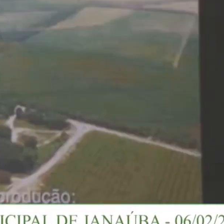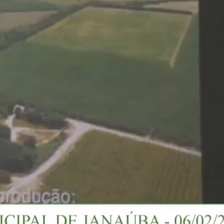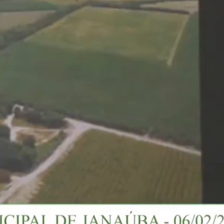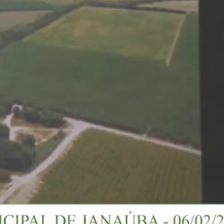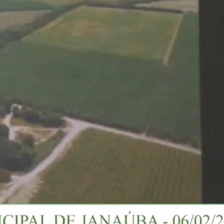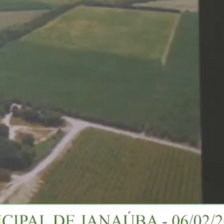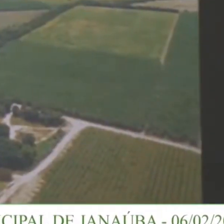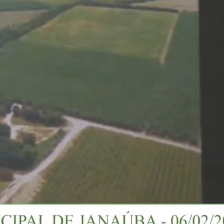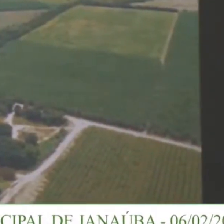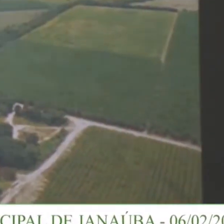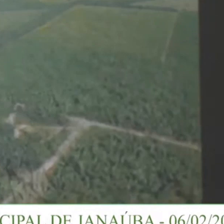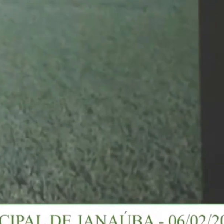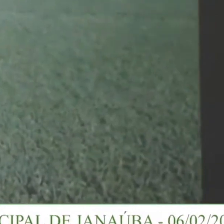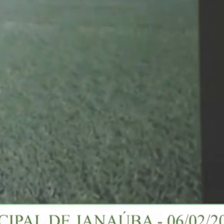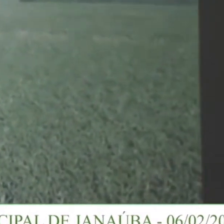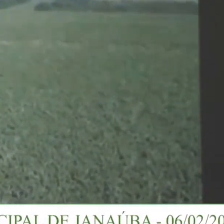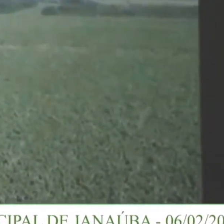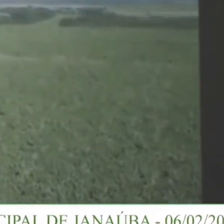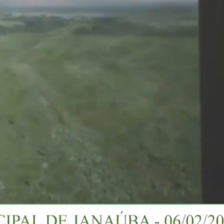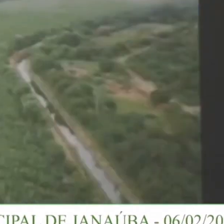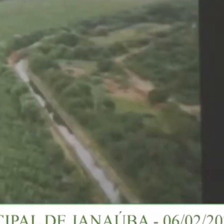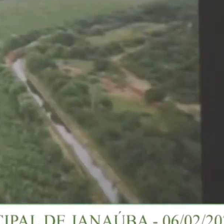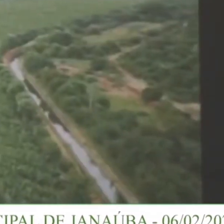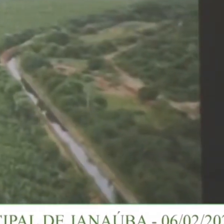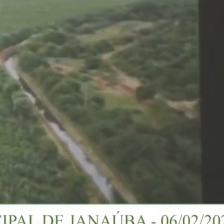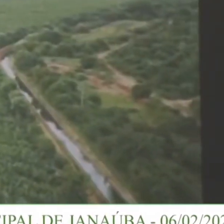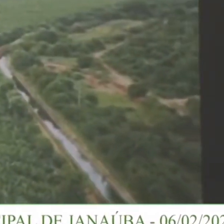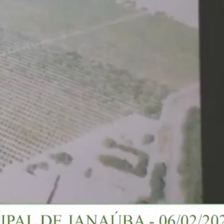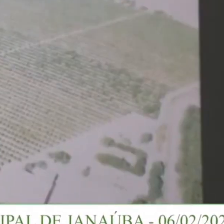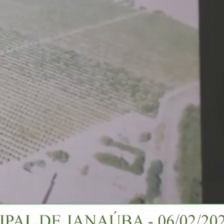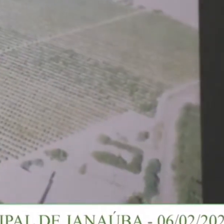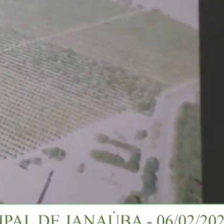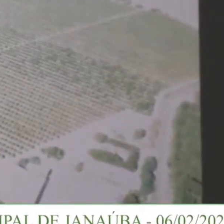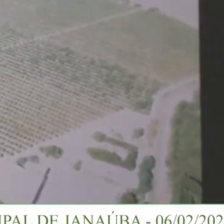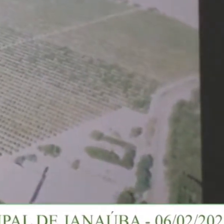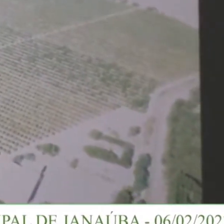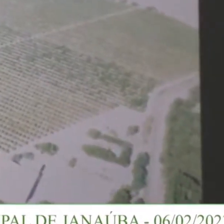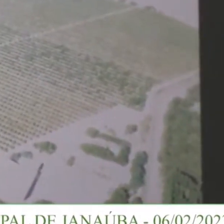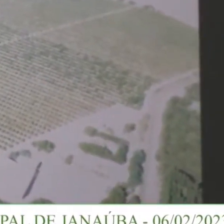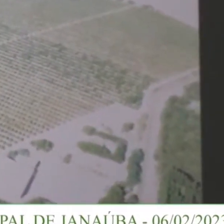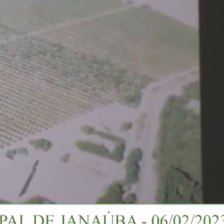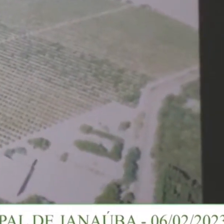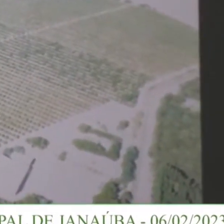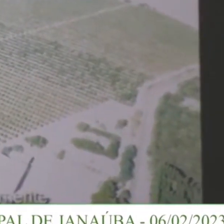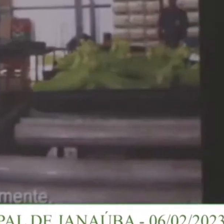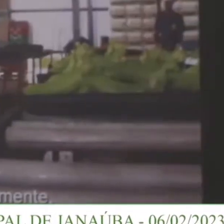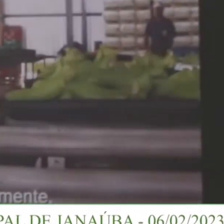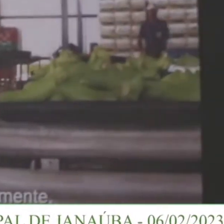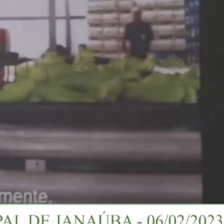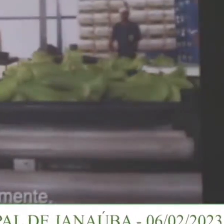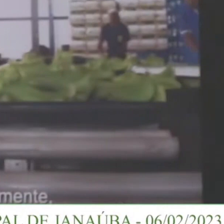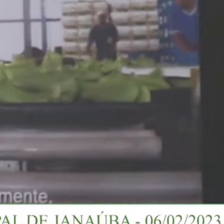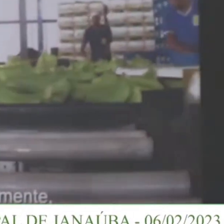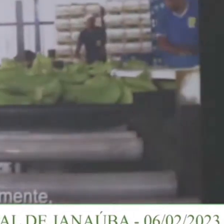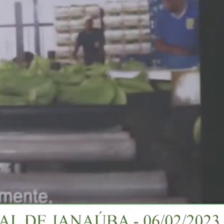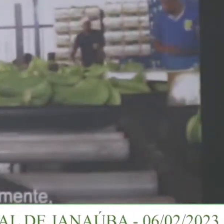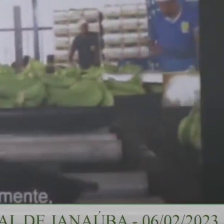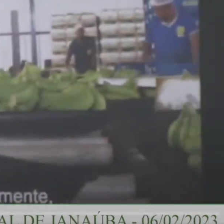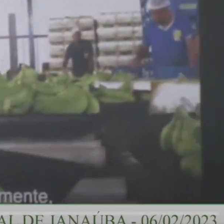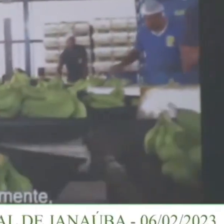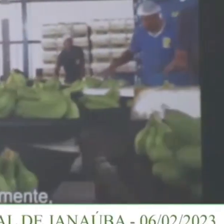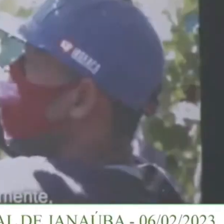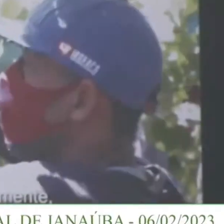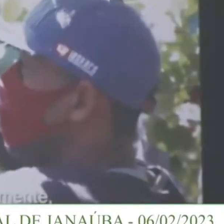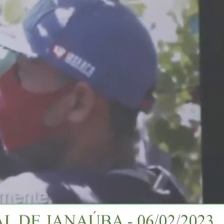produção: Pirapora, Montes Claros, Janaúba e Jaíba. Um polo produtivo que